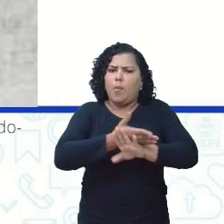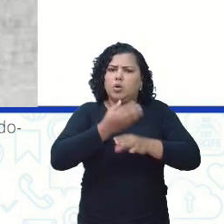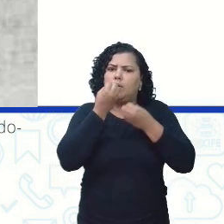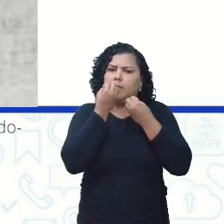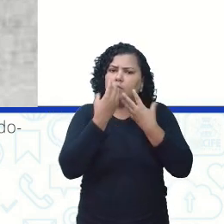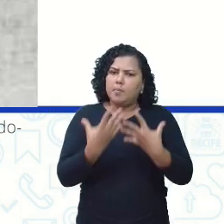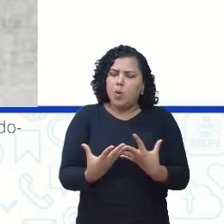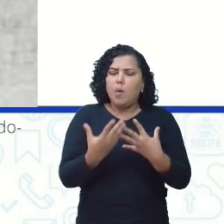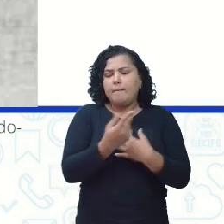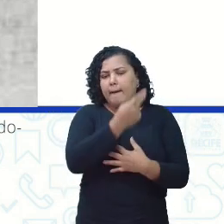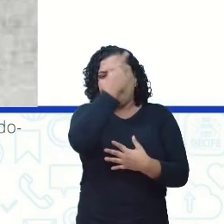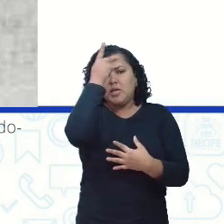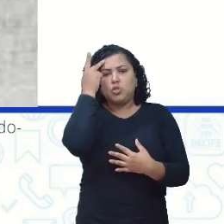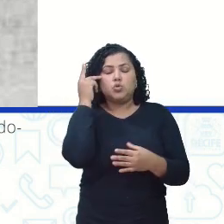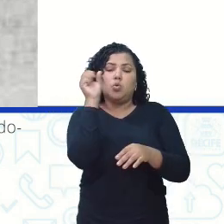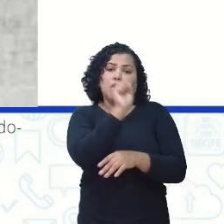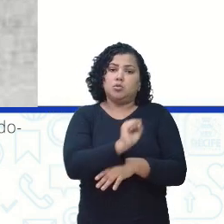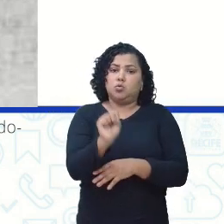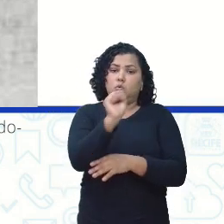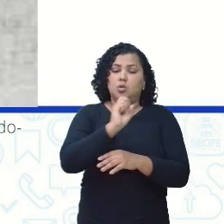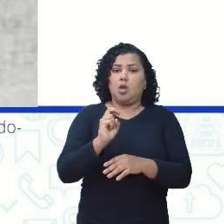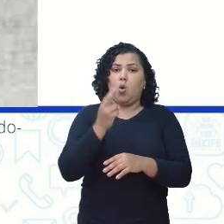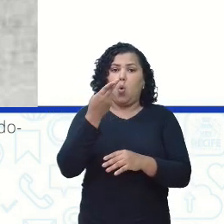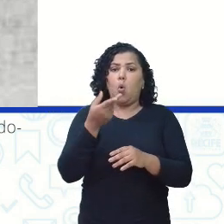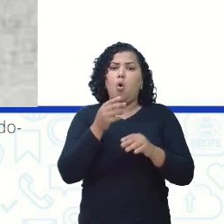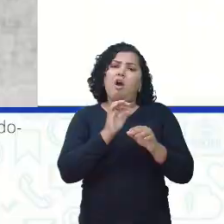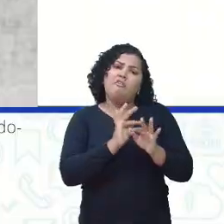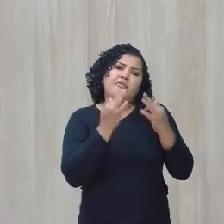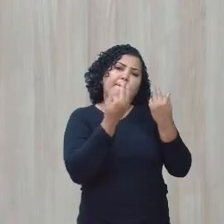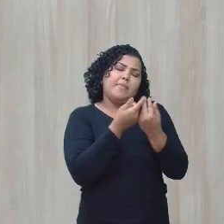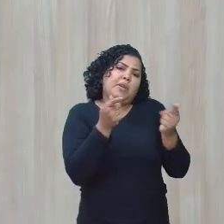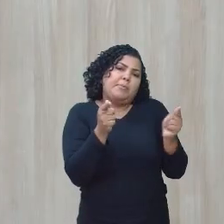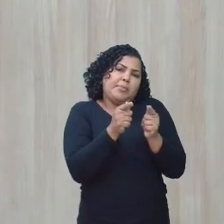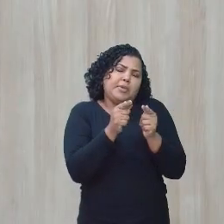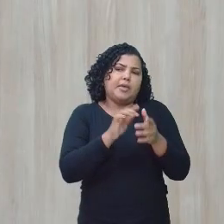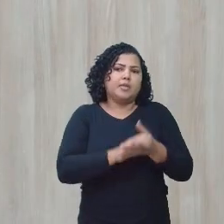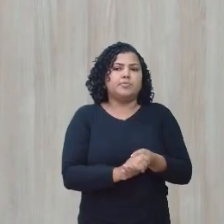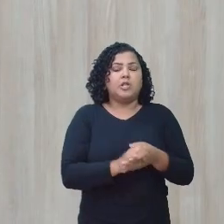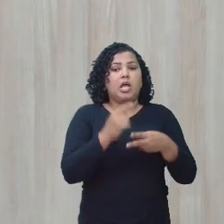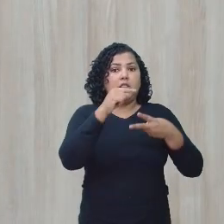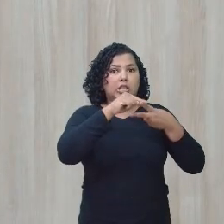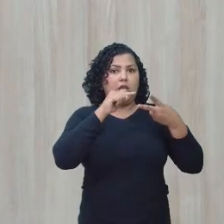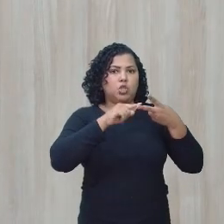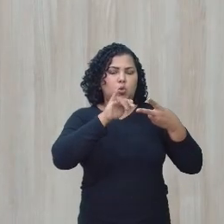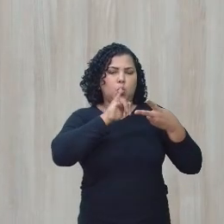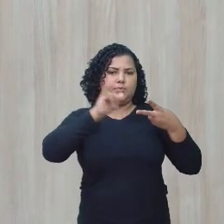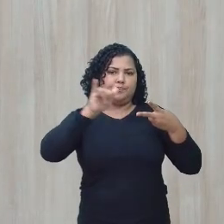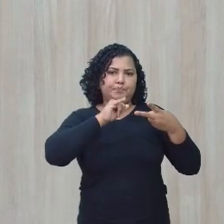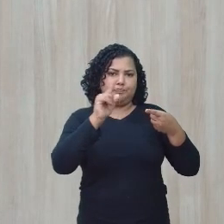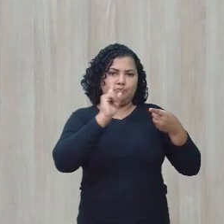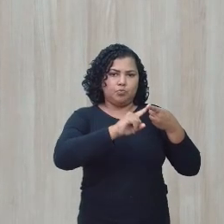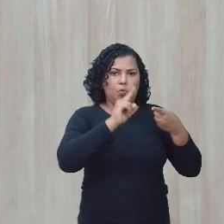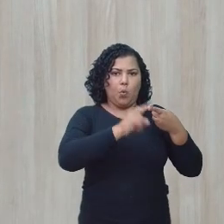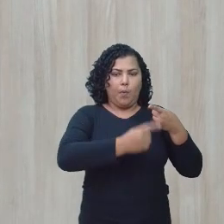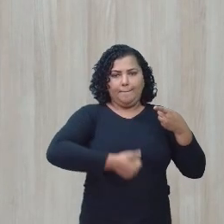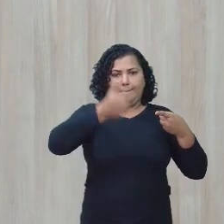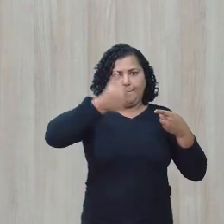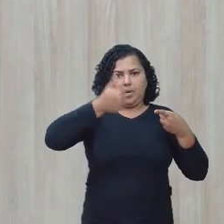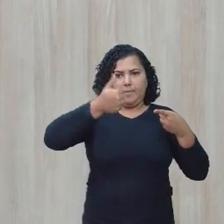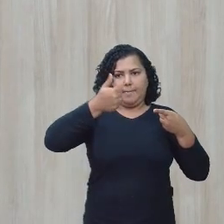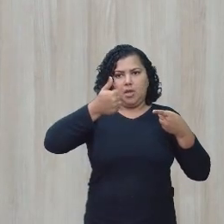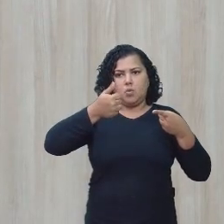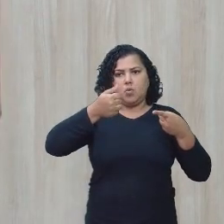pouca família. Então, aqui está 2 anúncios. Um, ele, né, oferece, na verdade,